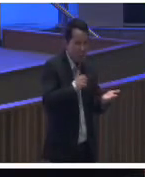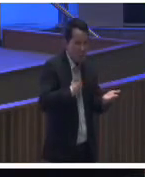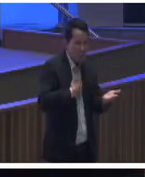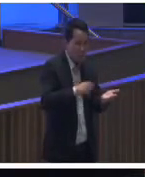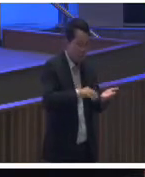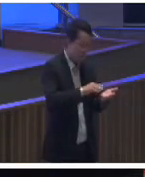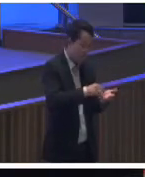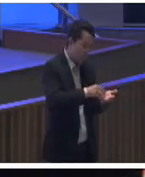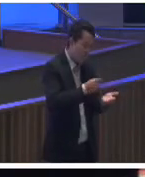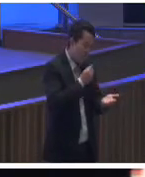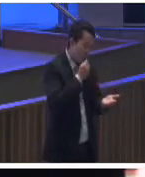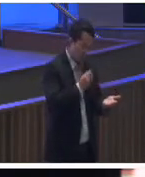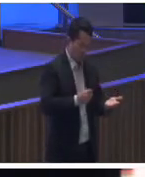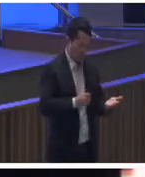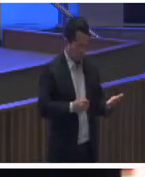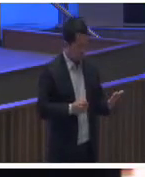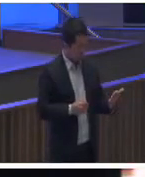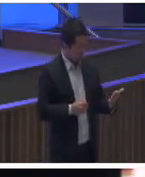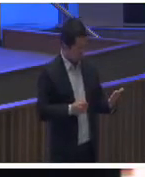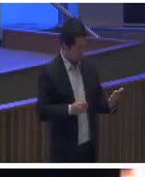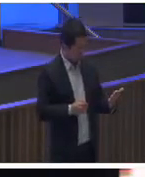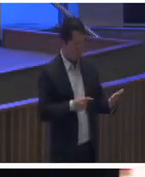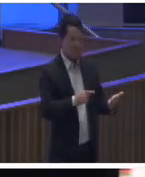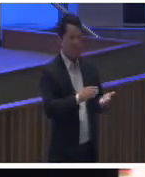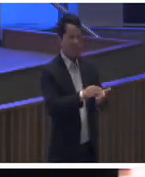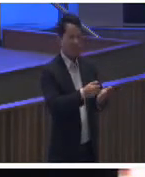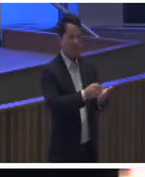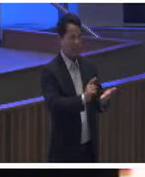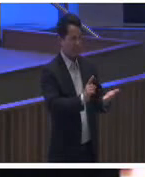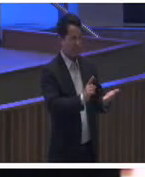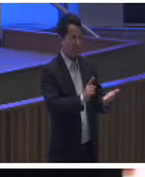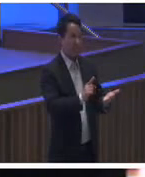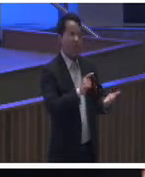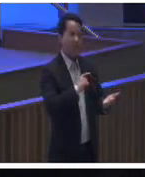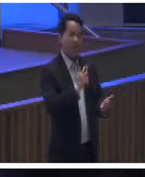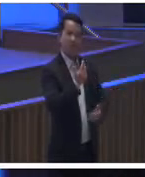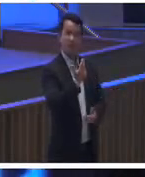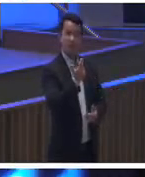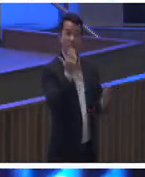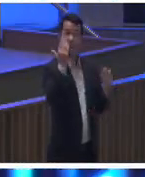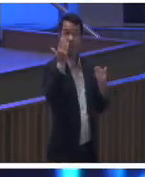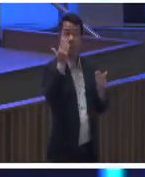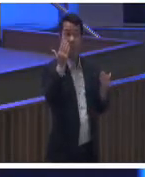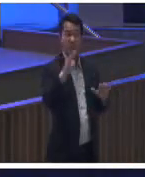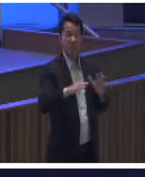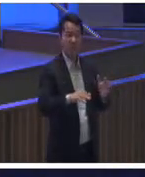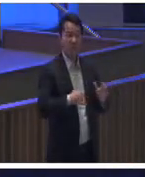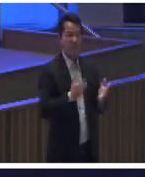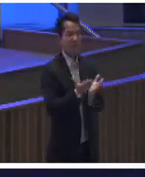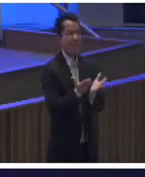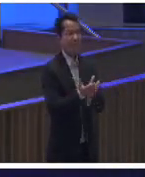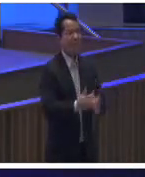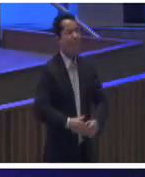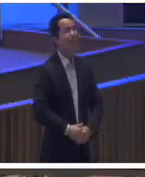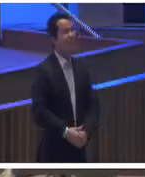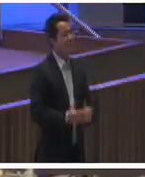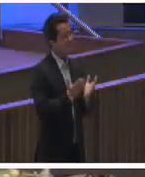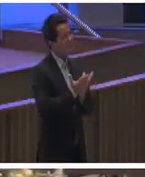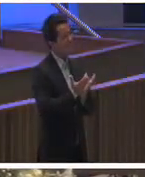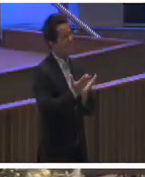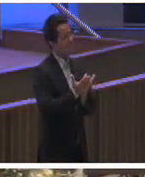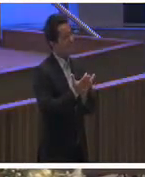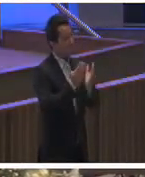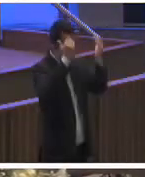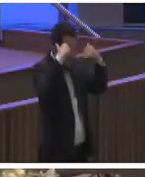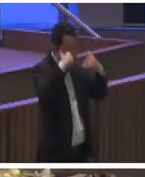ruim. Não tem gosto de manteiga. Tem crente rançoso. Tem cara de crente, tem cheiro de crente, mas